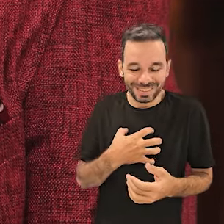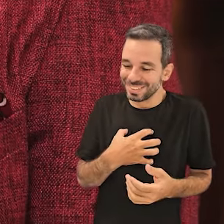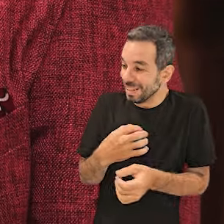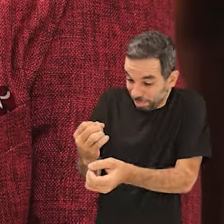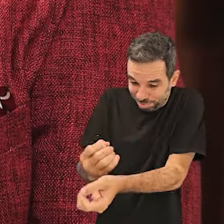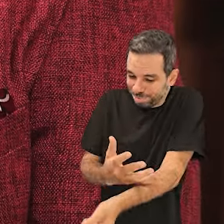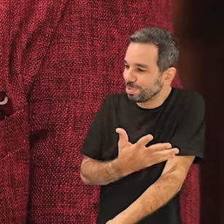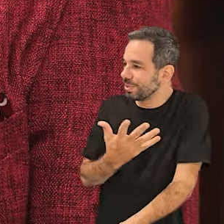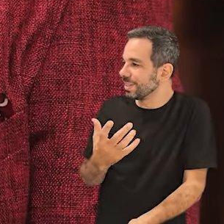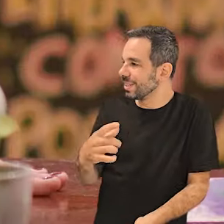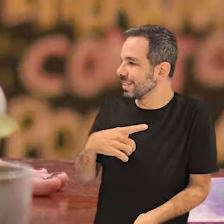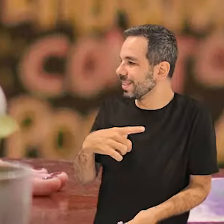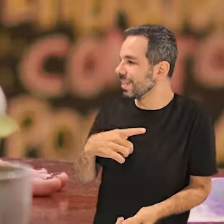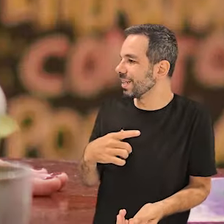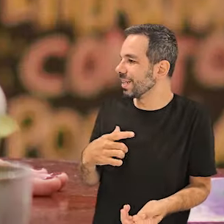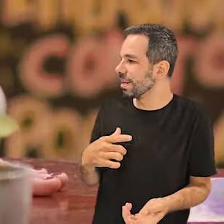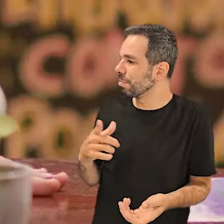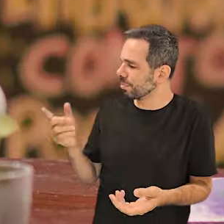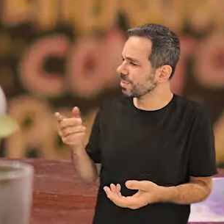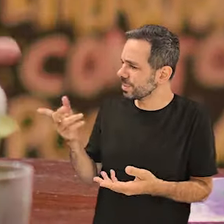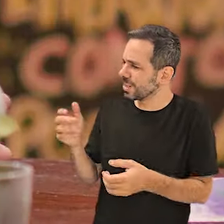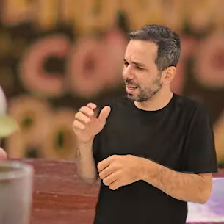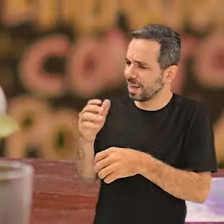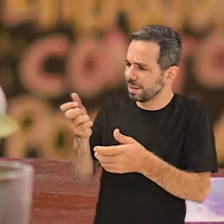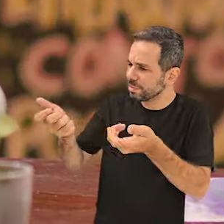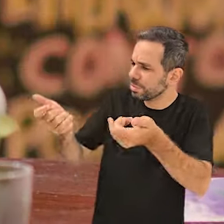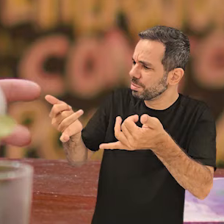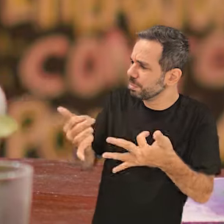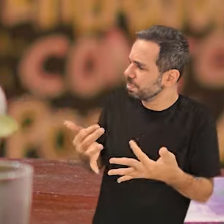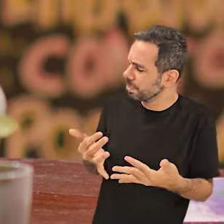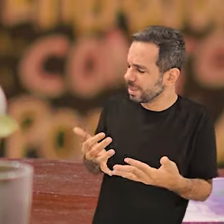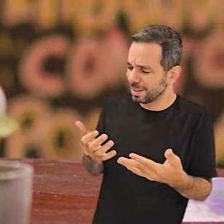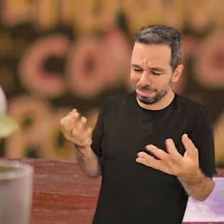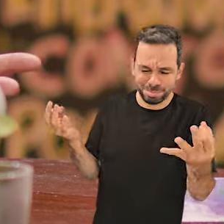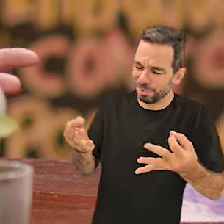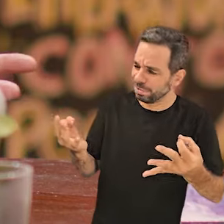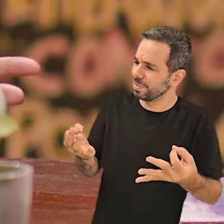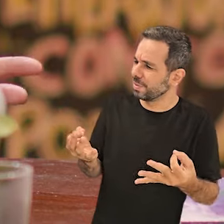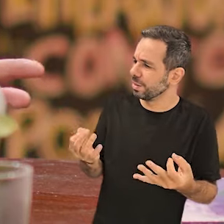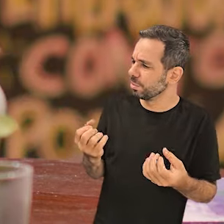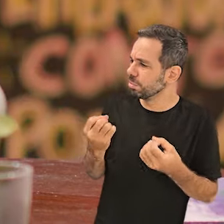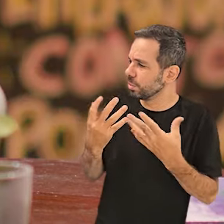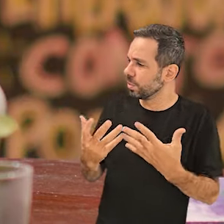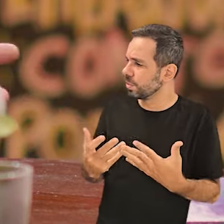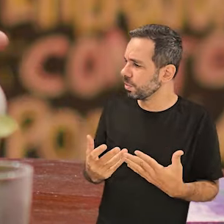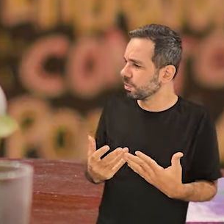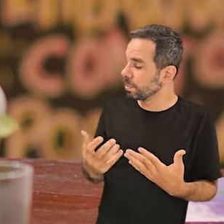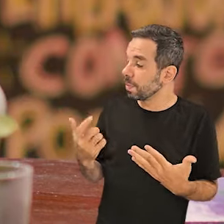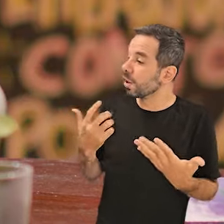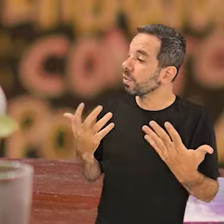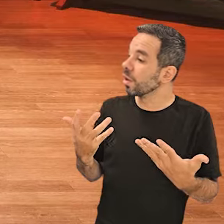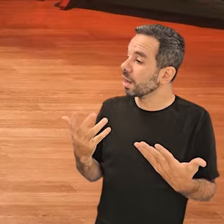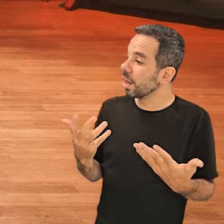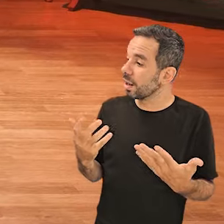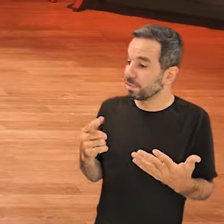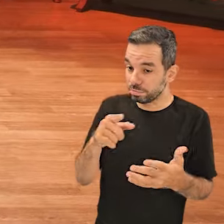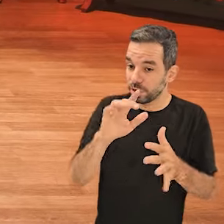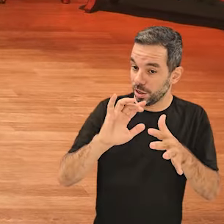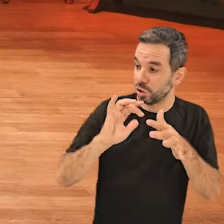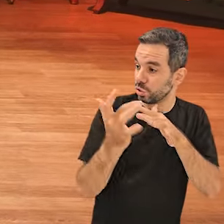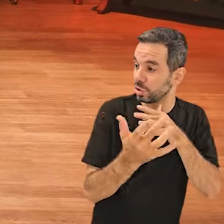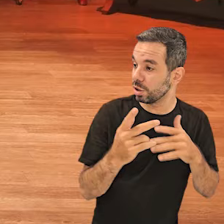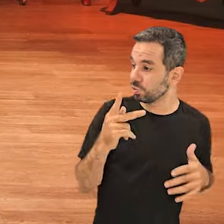fiquei até meio sentimental, mas é justamente por causa dessa generosidade na sua fala em receber o trabalho do outro, eu achei isso incrível. Sim. Eu queria que